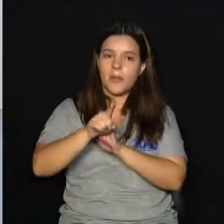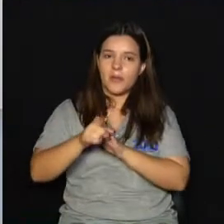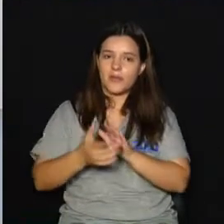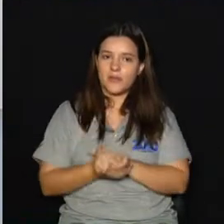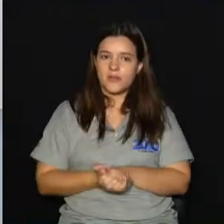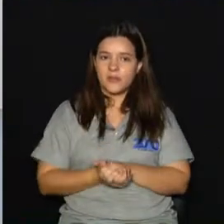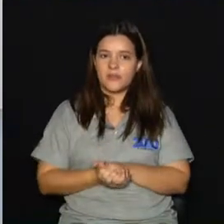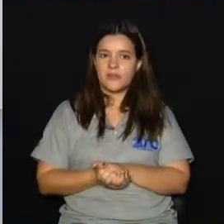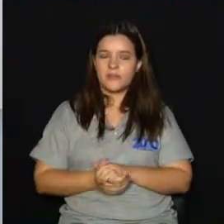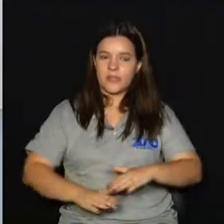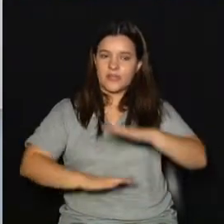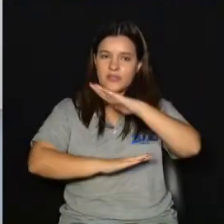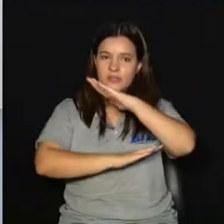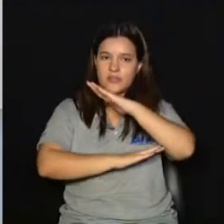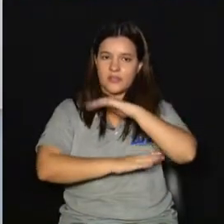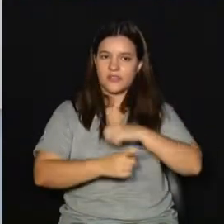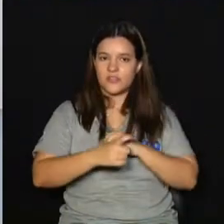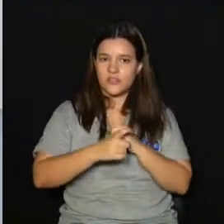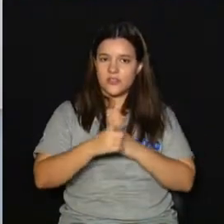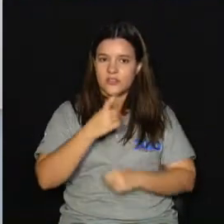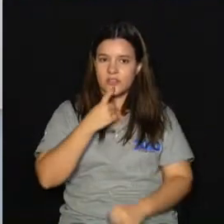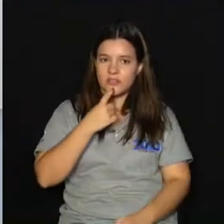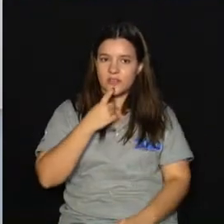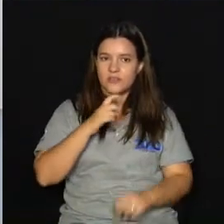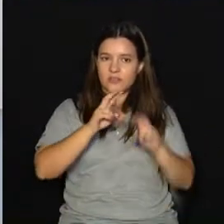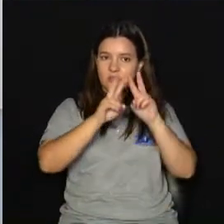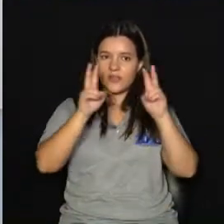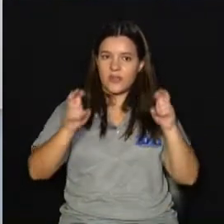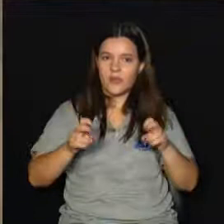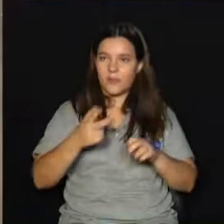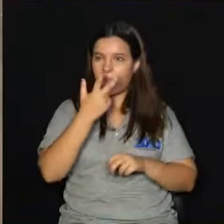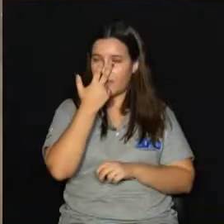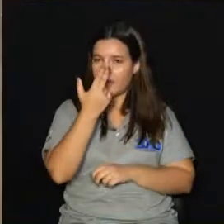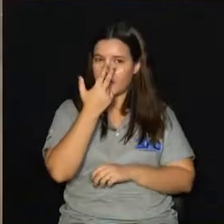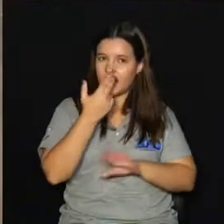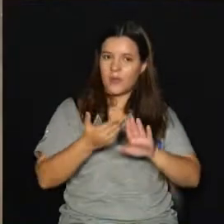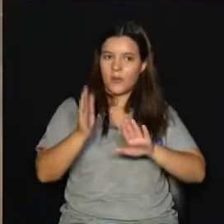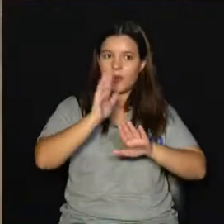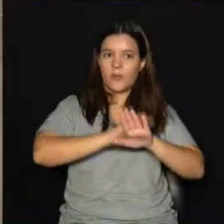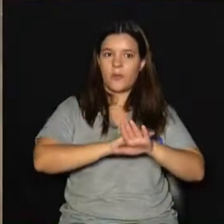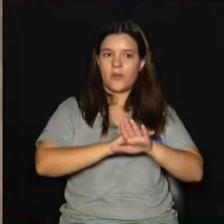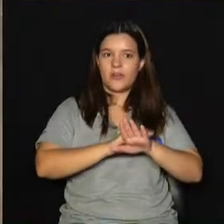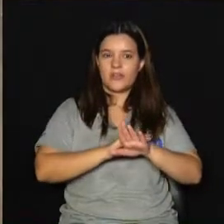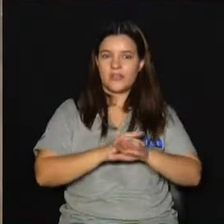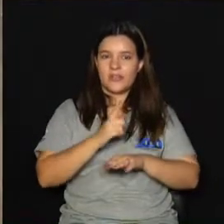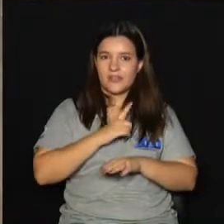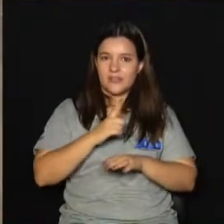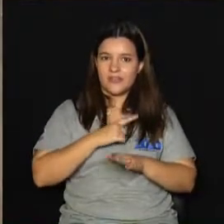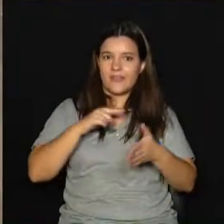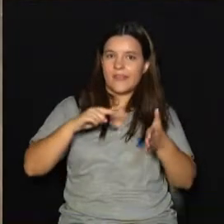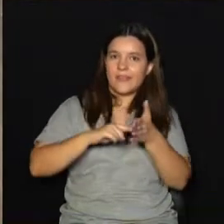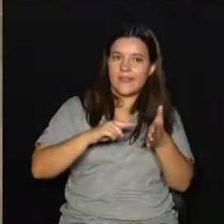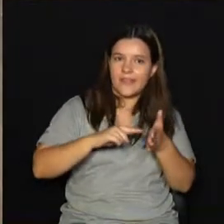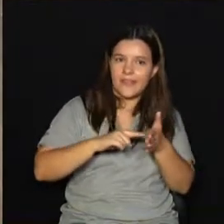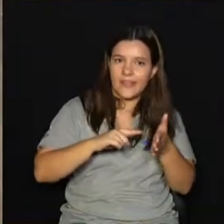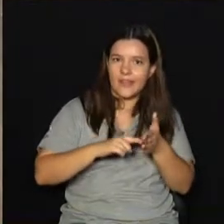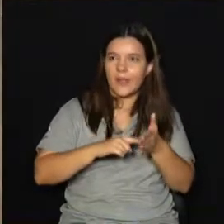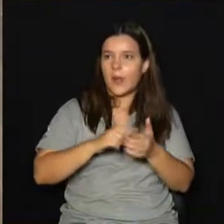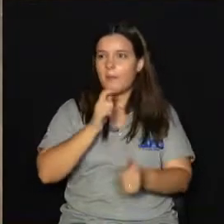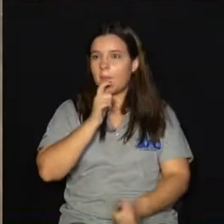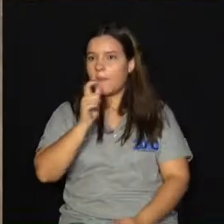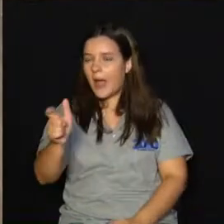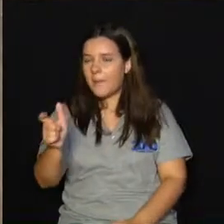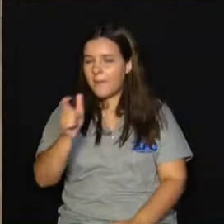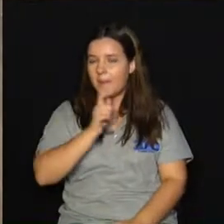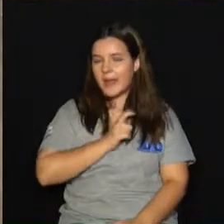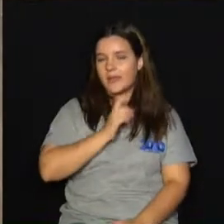à Câmara de Campinas, ao Legislativo. Os bastidores estão agitados, né, com essas denúncias, com ataques.